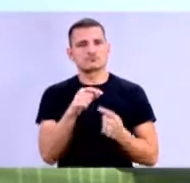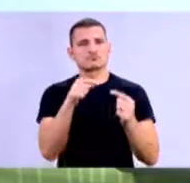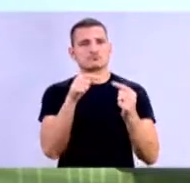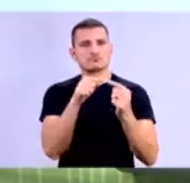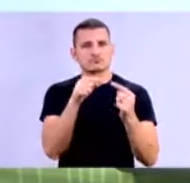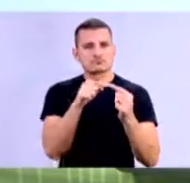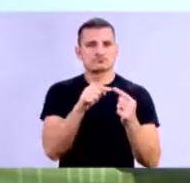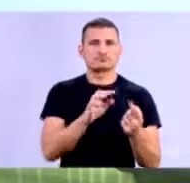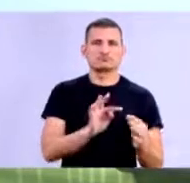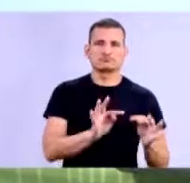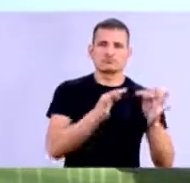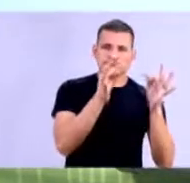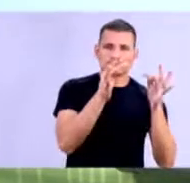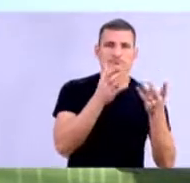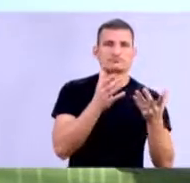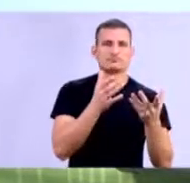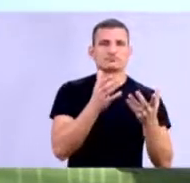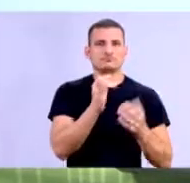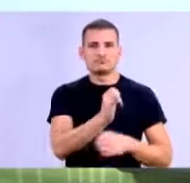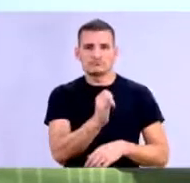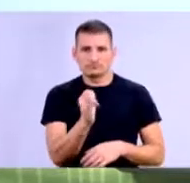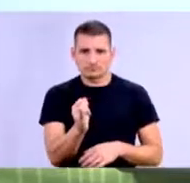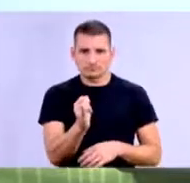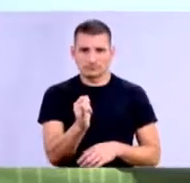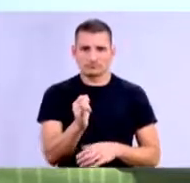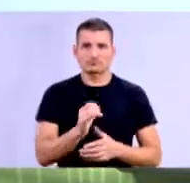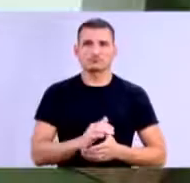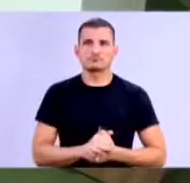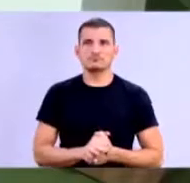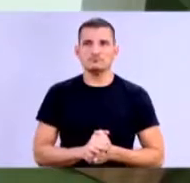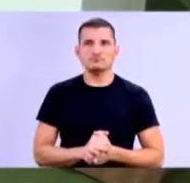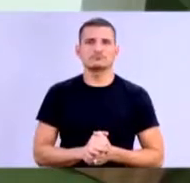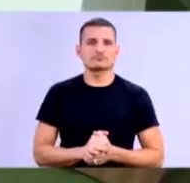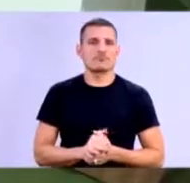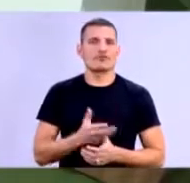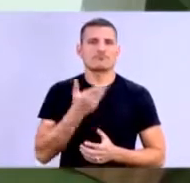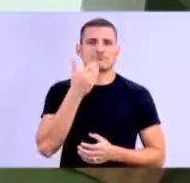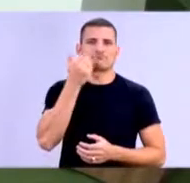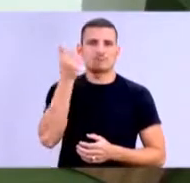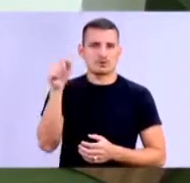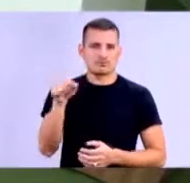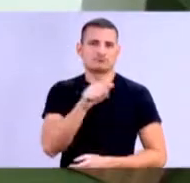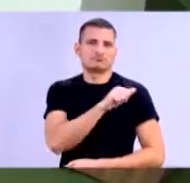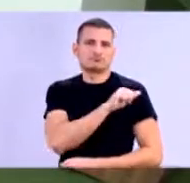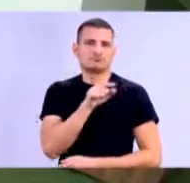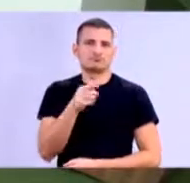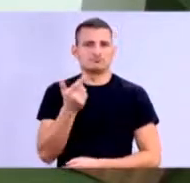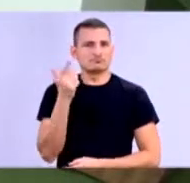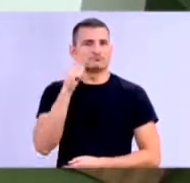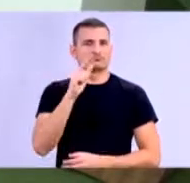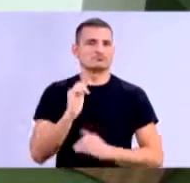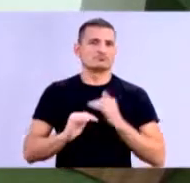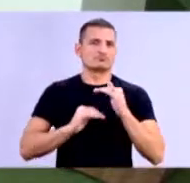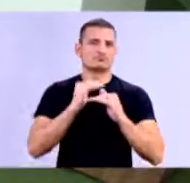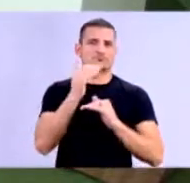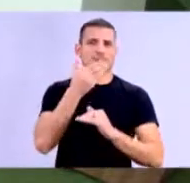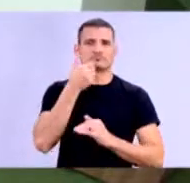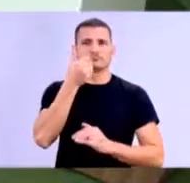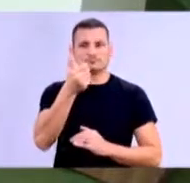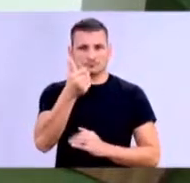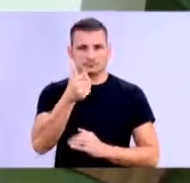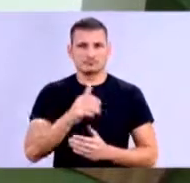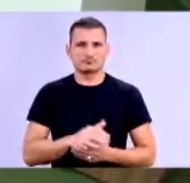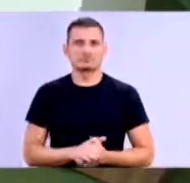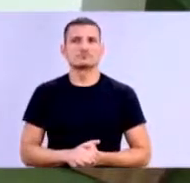as tecnologias. Professora, mais vantagens para o estudante, né? Ele consegue desenvolver melhor, né, não? Ele consegue